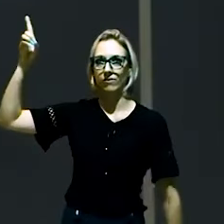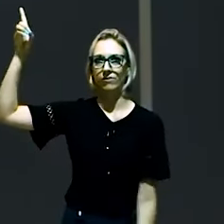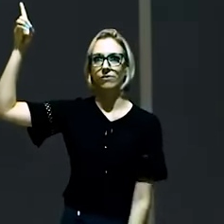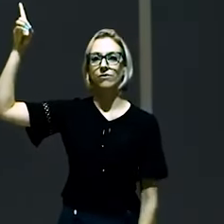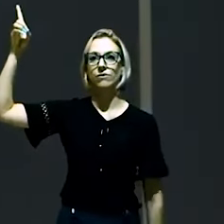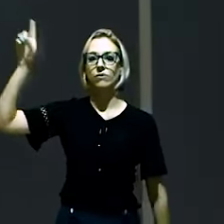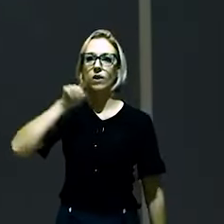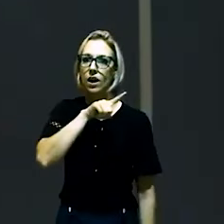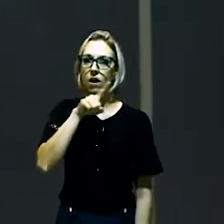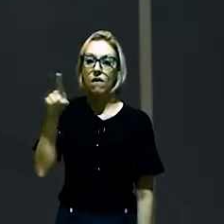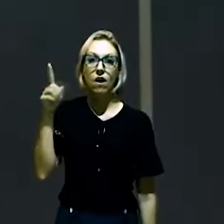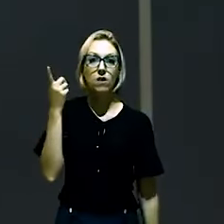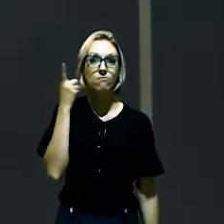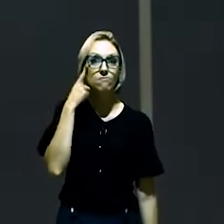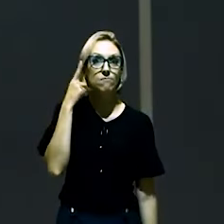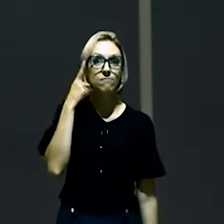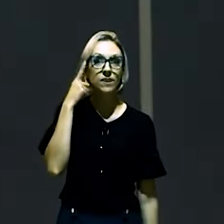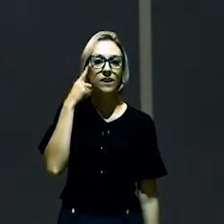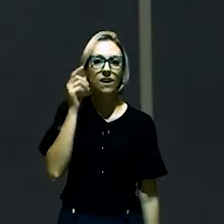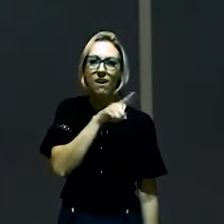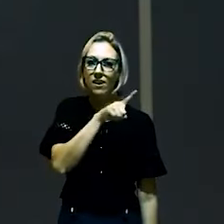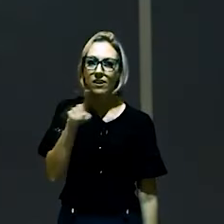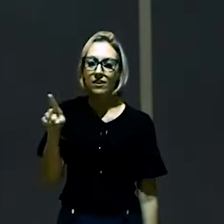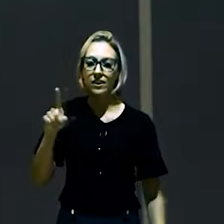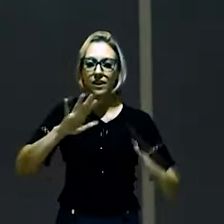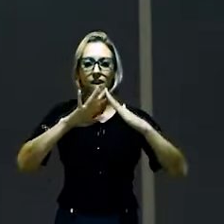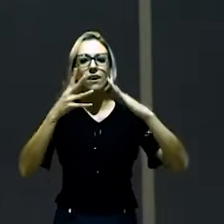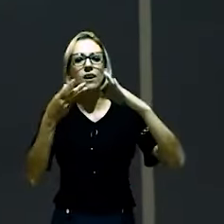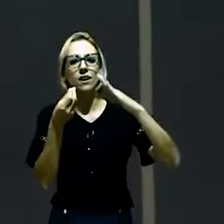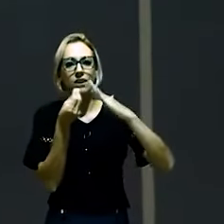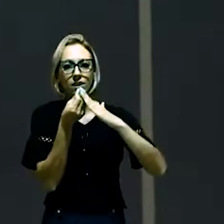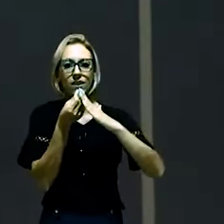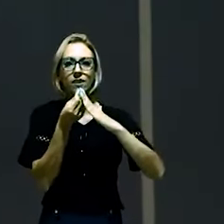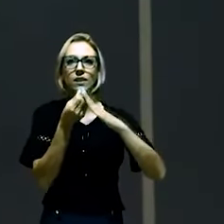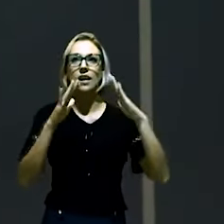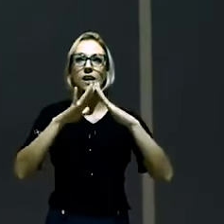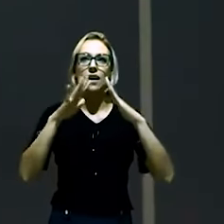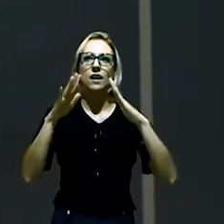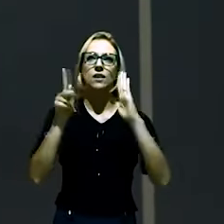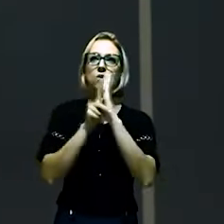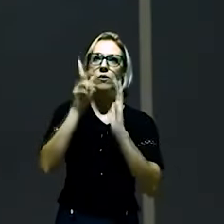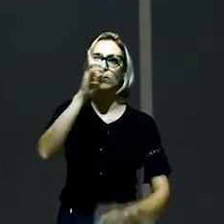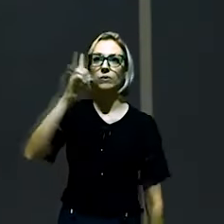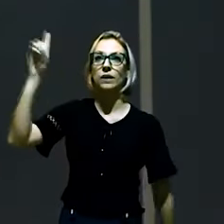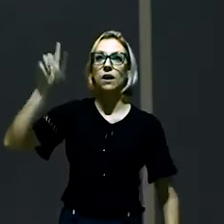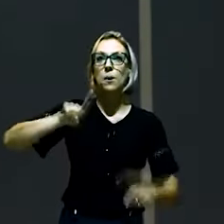Você já parou para pensar que você pode estar na casa de Deus, na igreja de Deus, mas afastado,